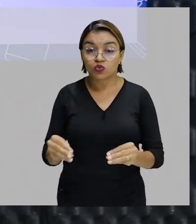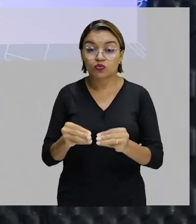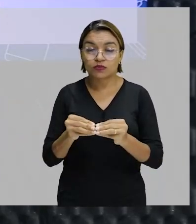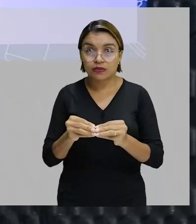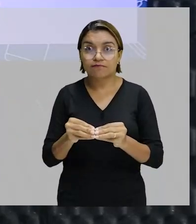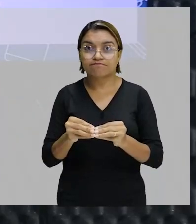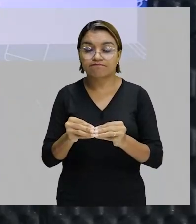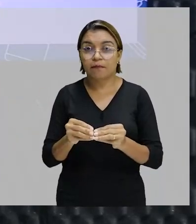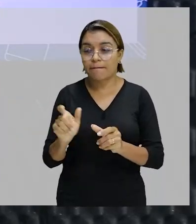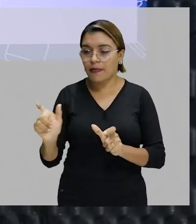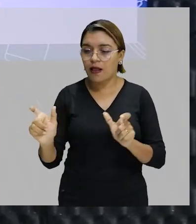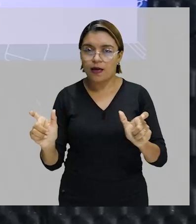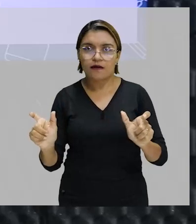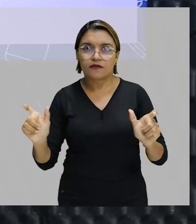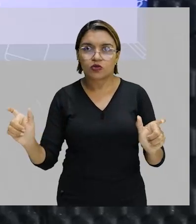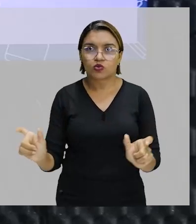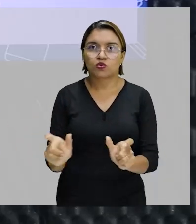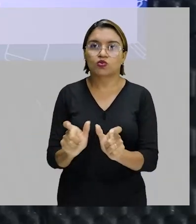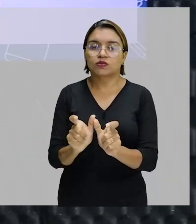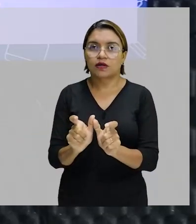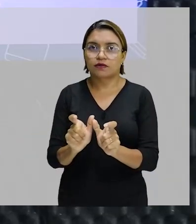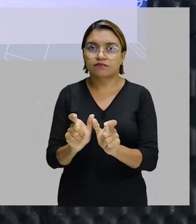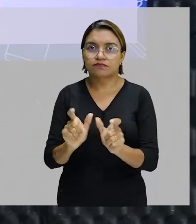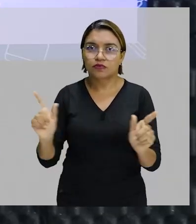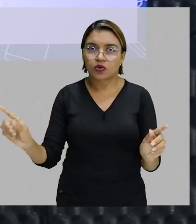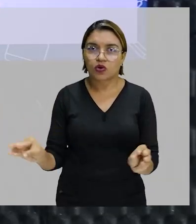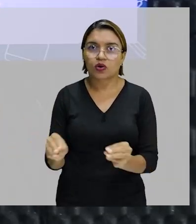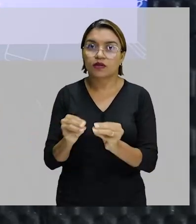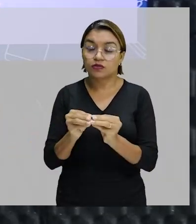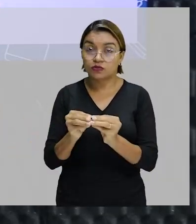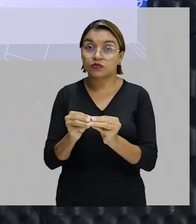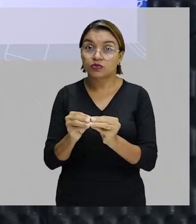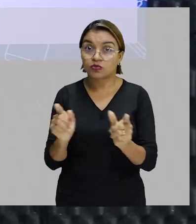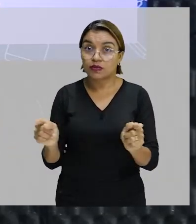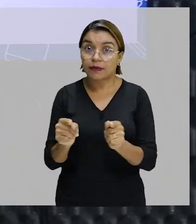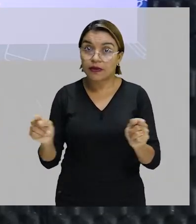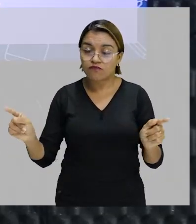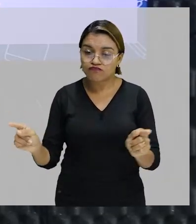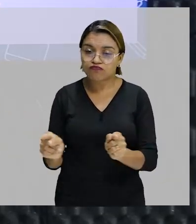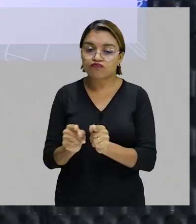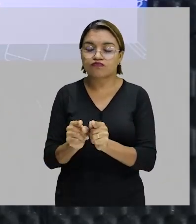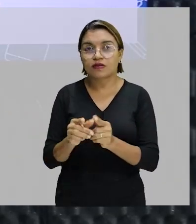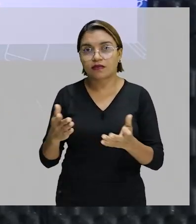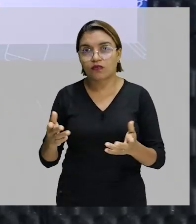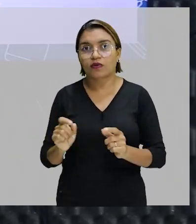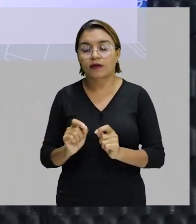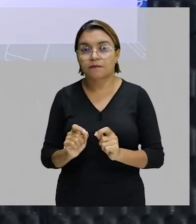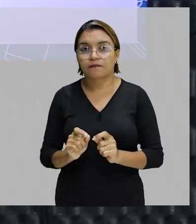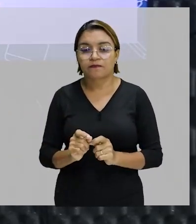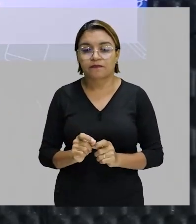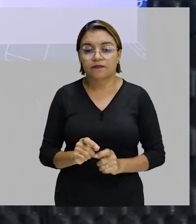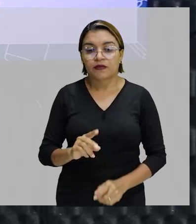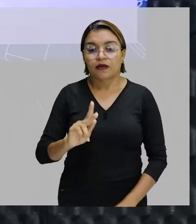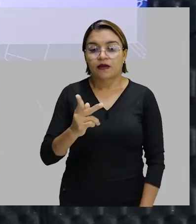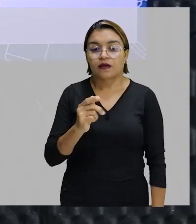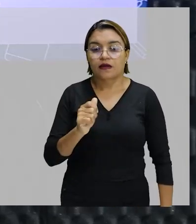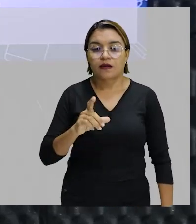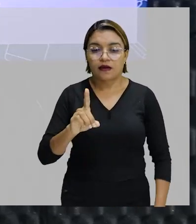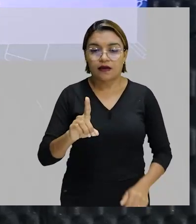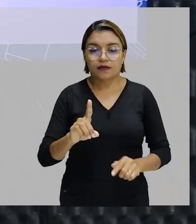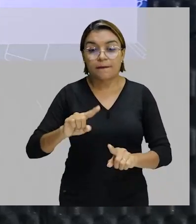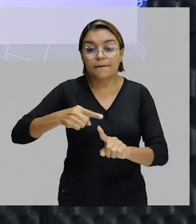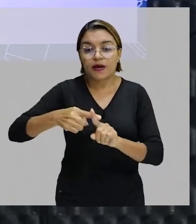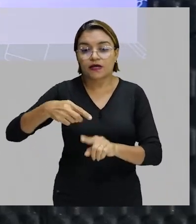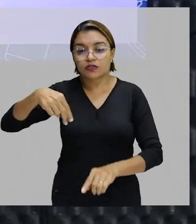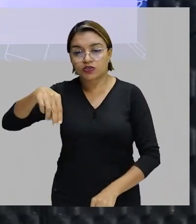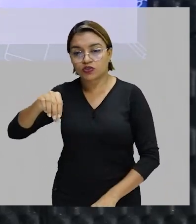uma palavra com outra palavra para reduzir o tamanho dela, tá bom? Então, a contração de had, not, que são